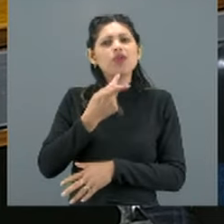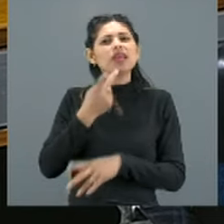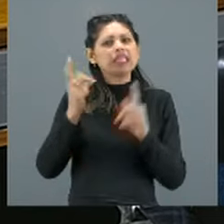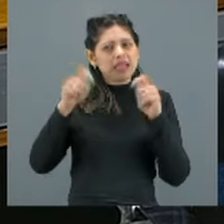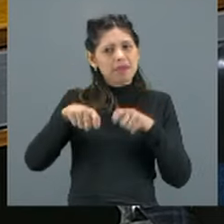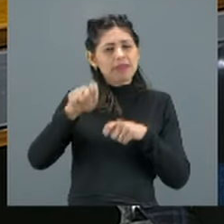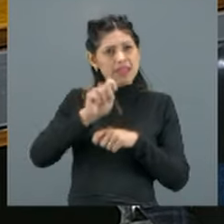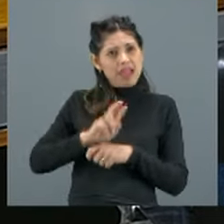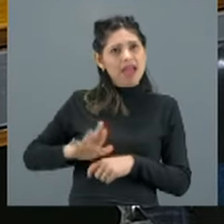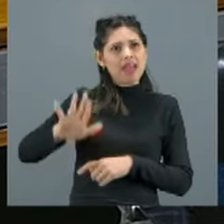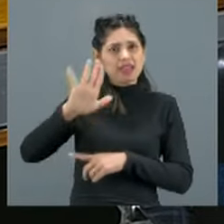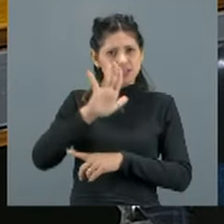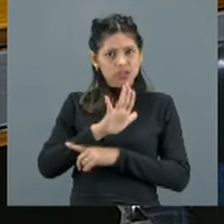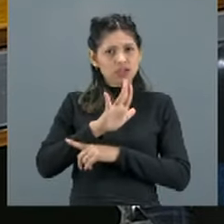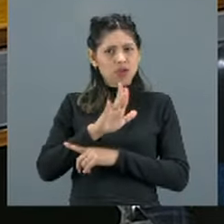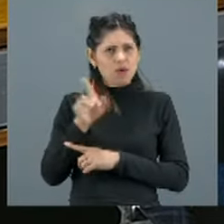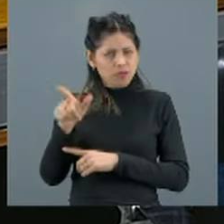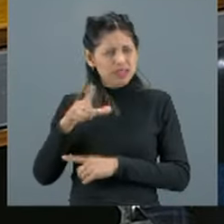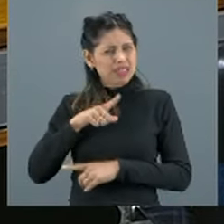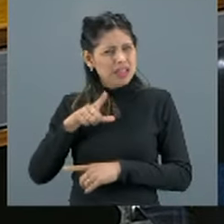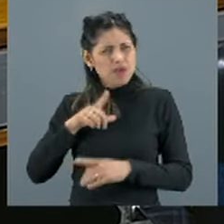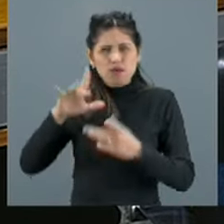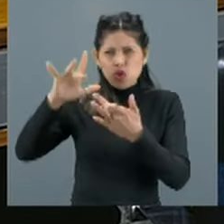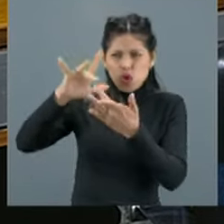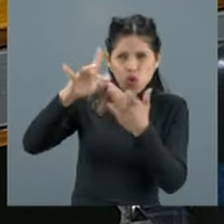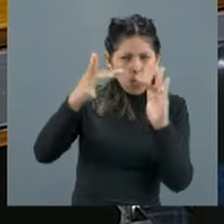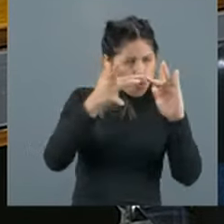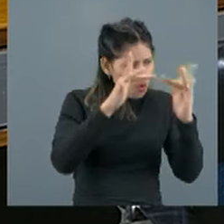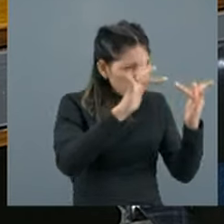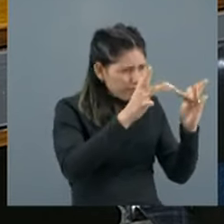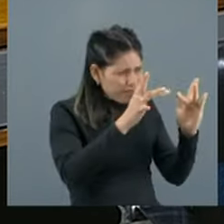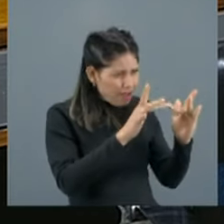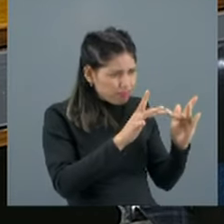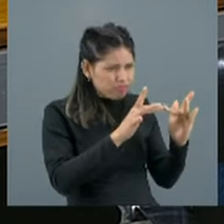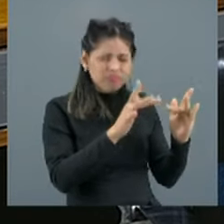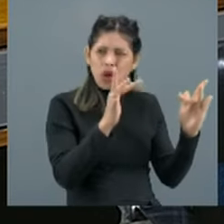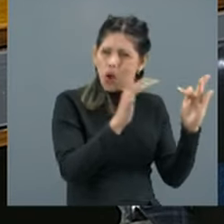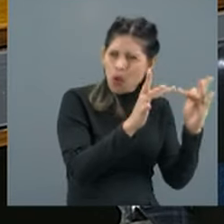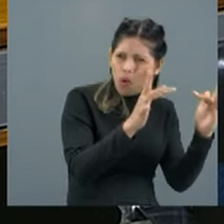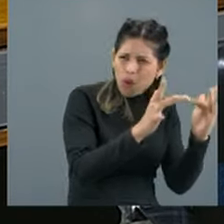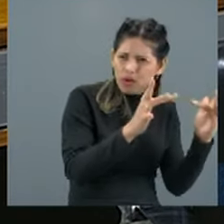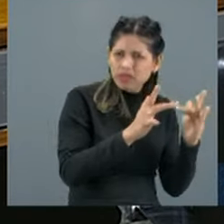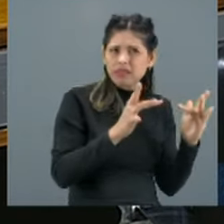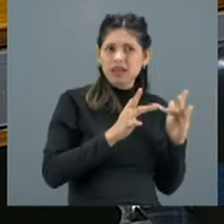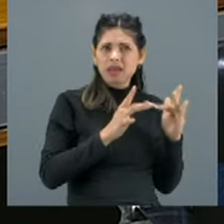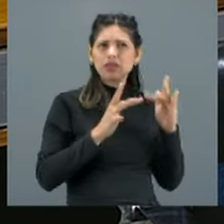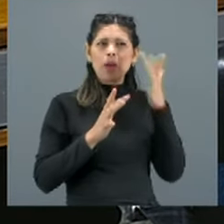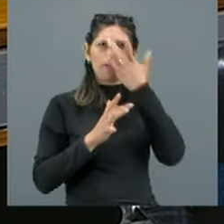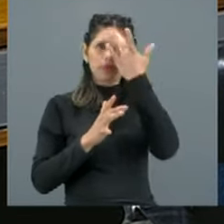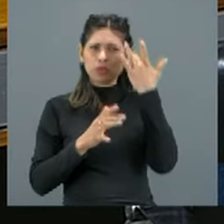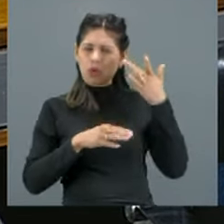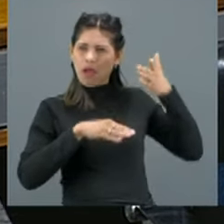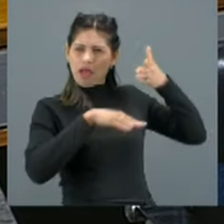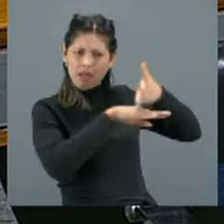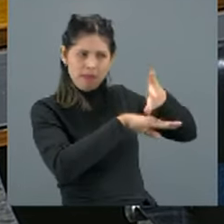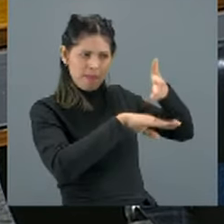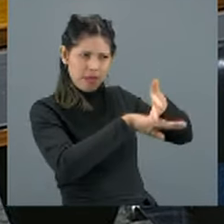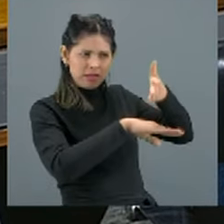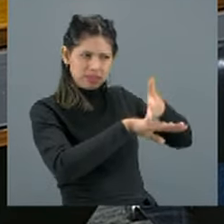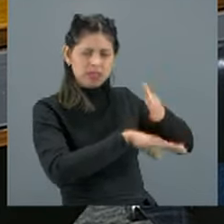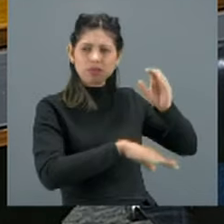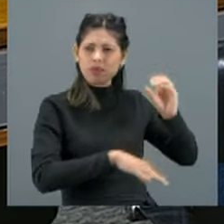região. O senhor já teve contato com algum deles? O senhor tem algum integrante que participa dessas